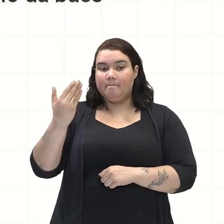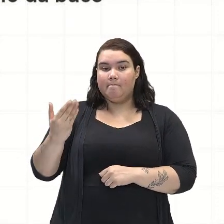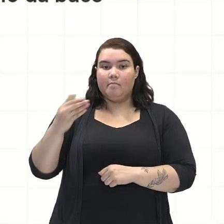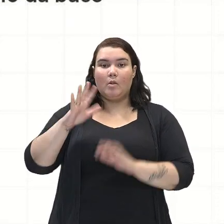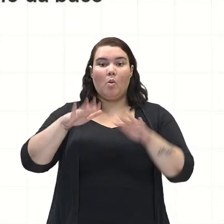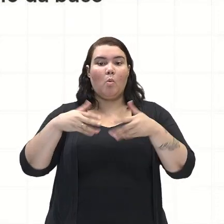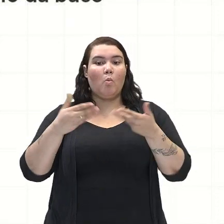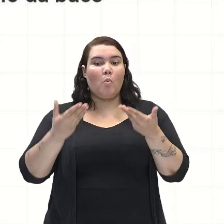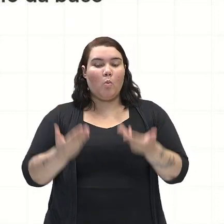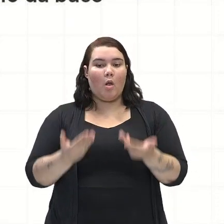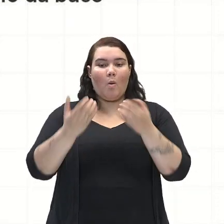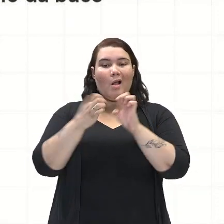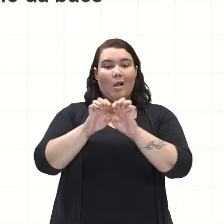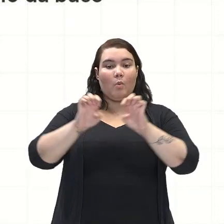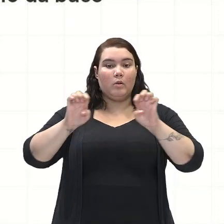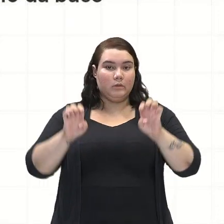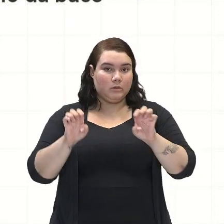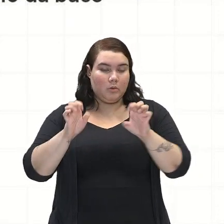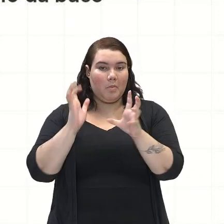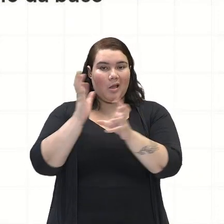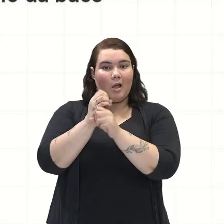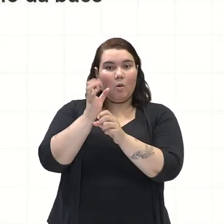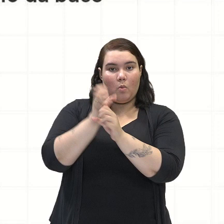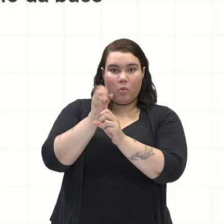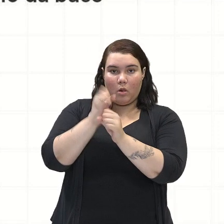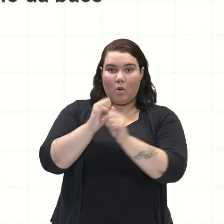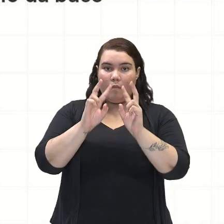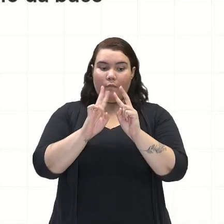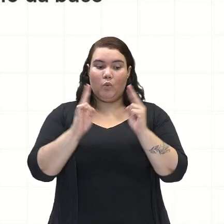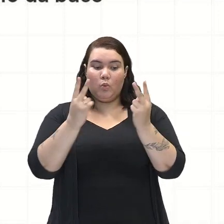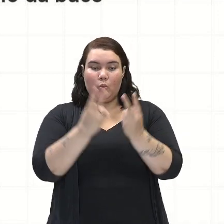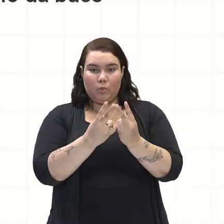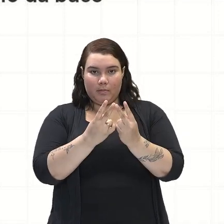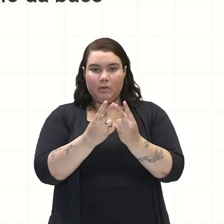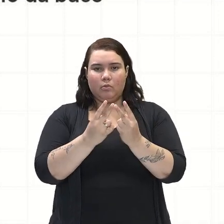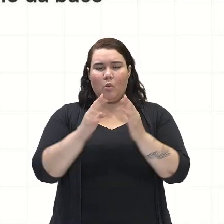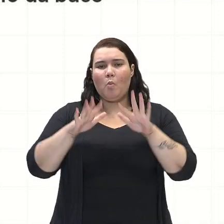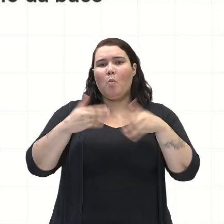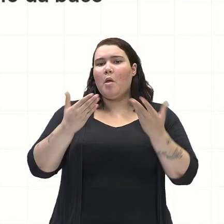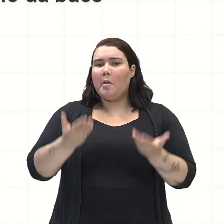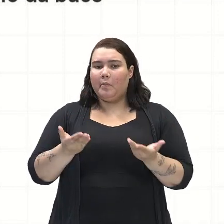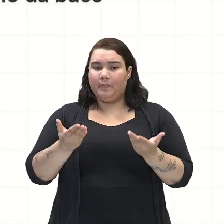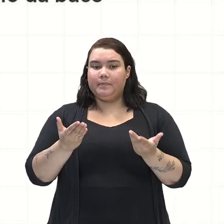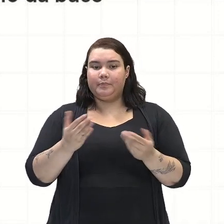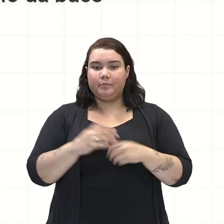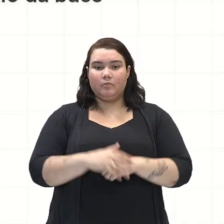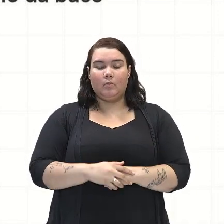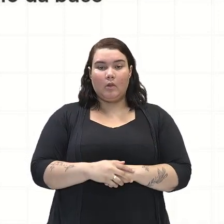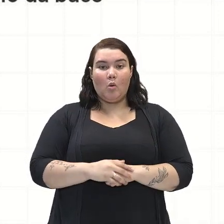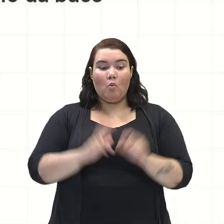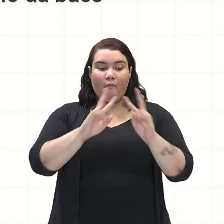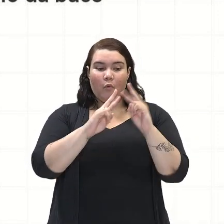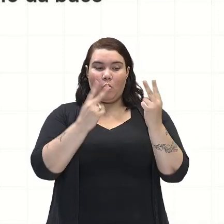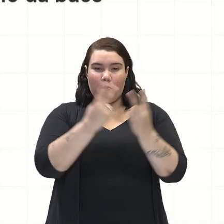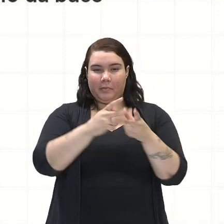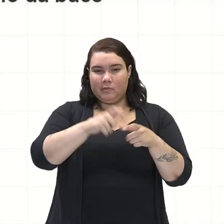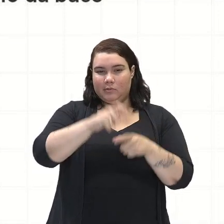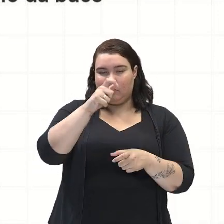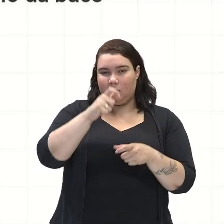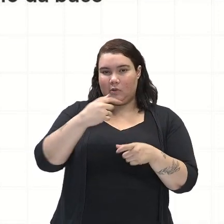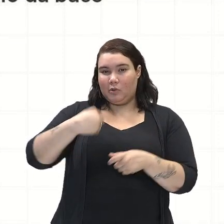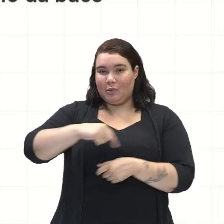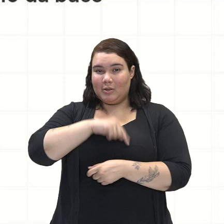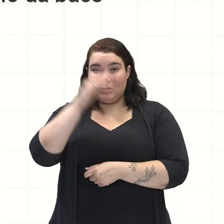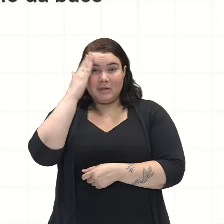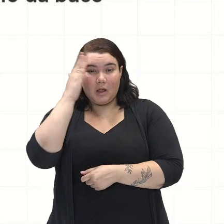é a fórmula? Olha, fórmula para se calcular o volume, olha. Para saber o volume de um